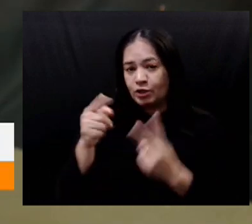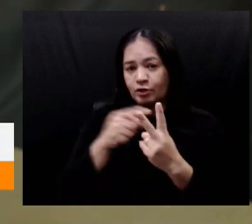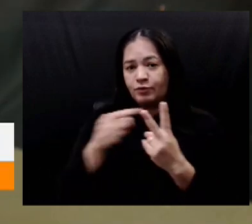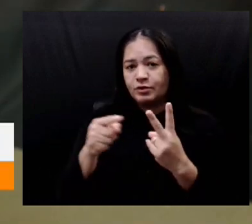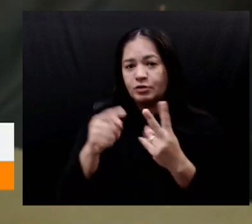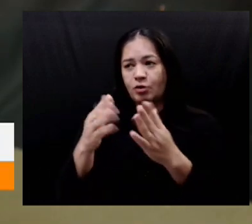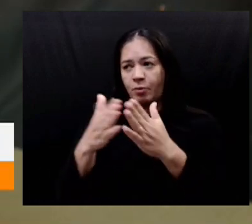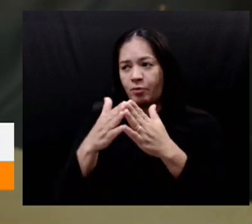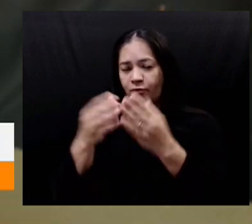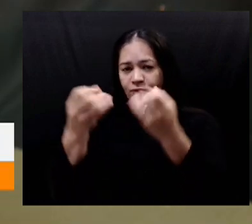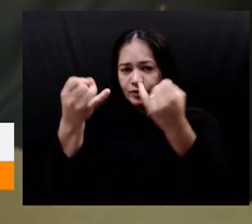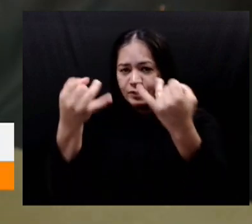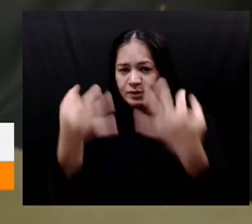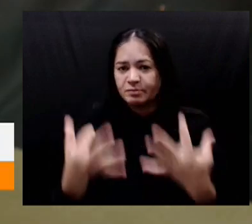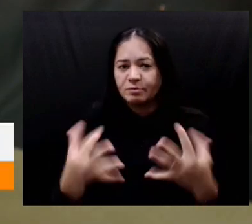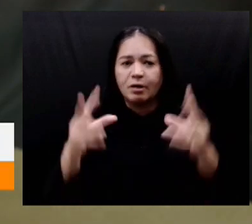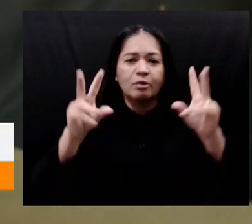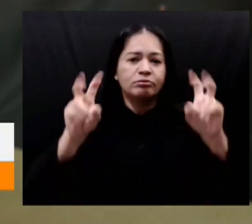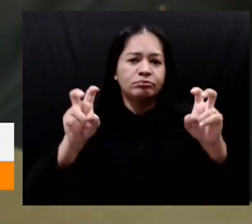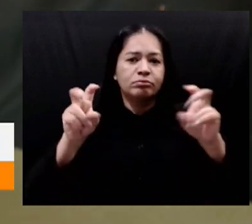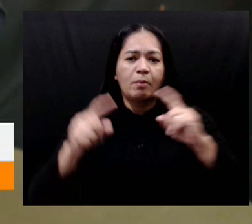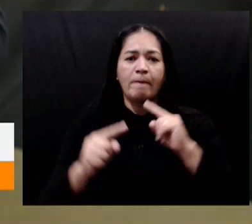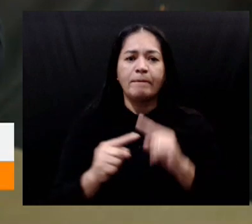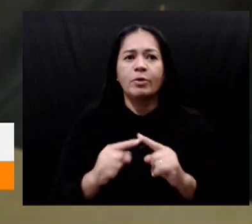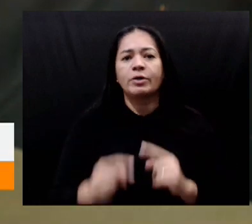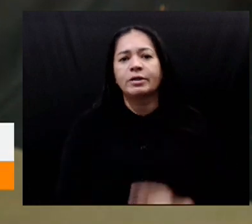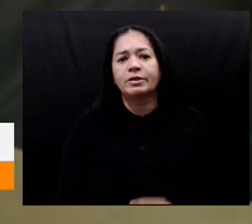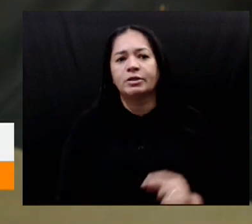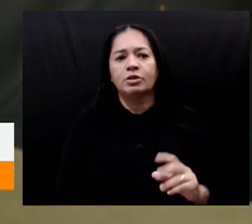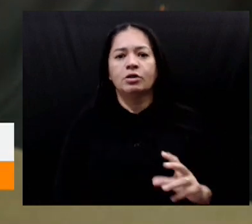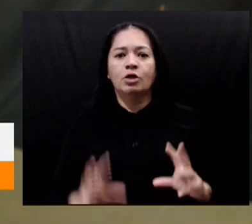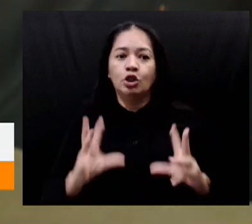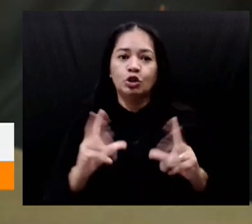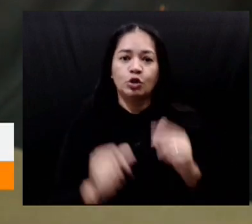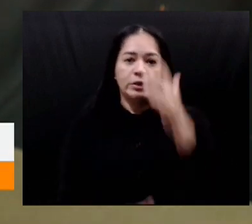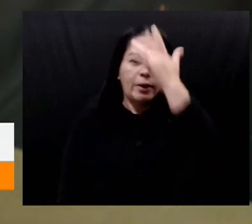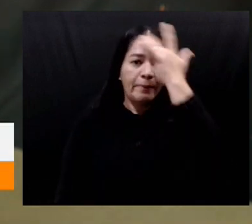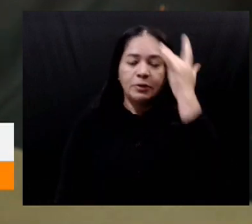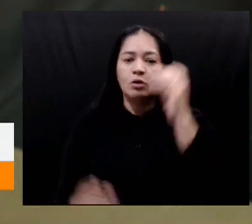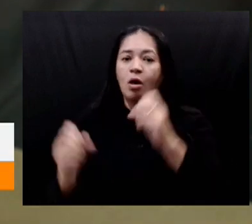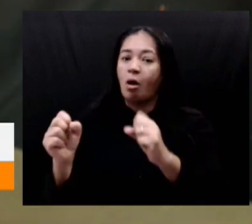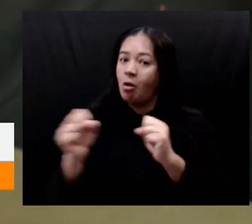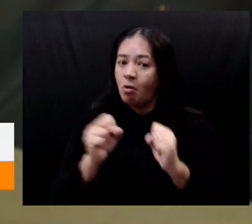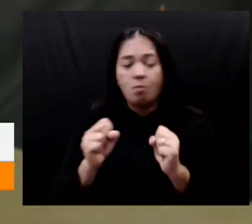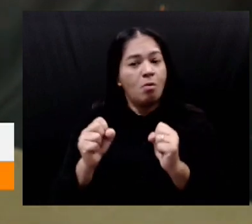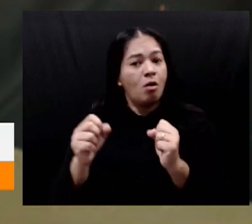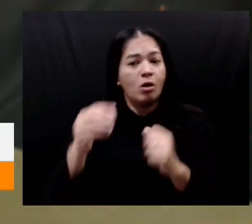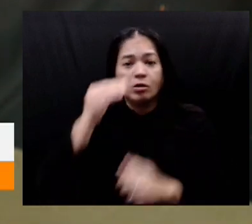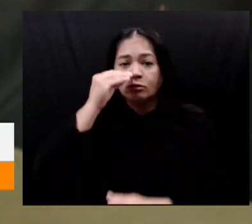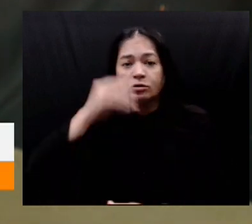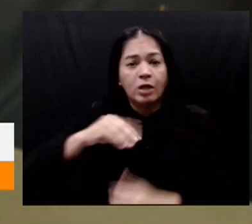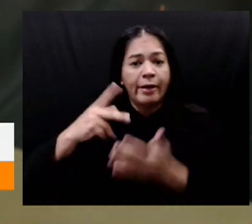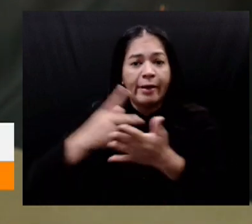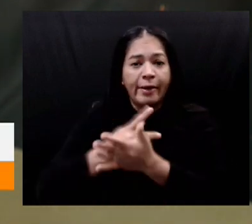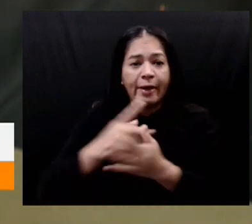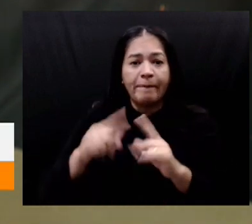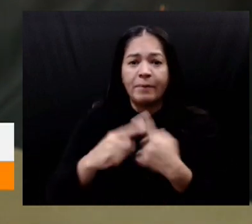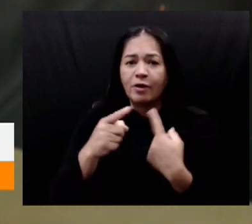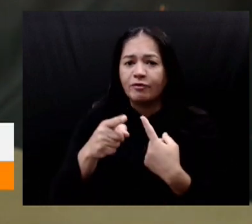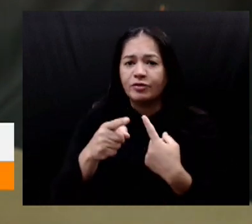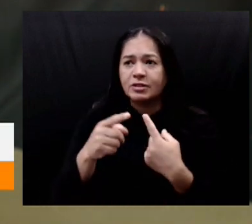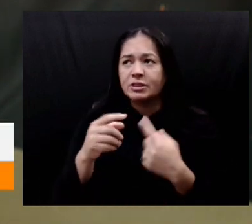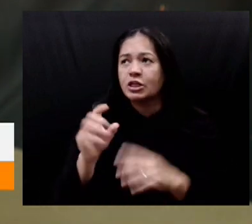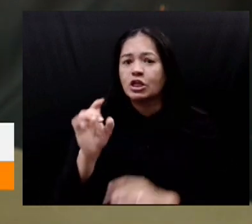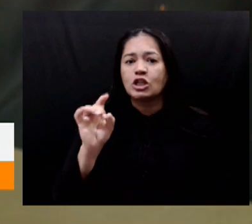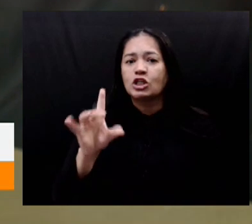comentassem sobre, porque assim, todo mundo pode fracassar, né? Só que você não pode ficar atento só no seu fracasso.